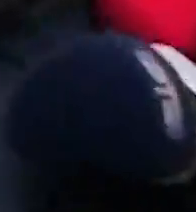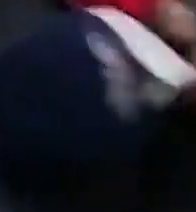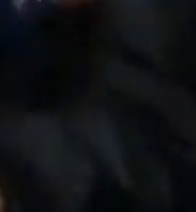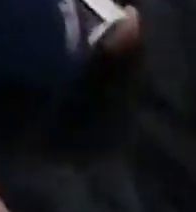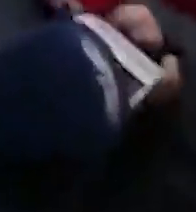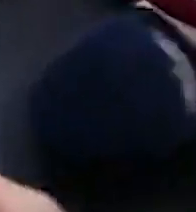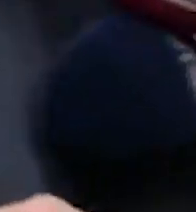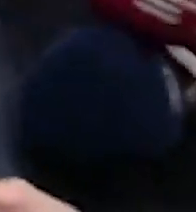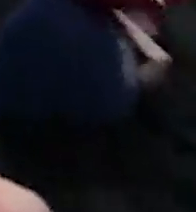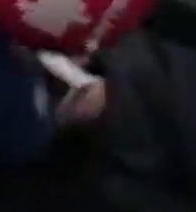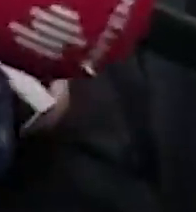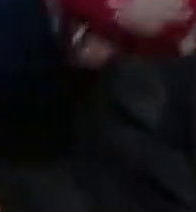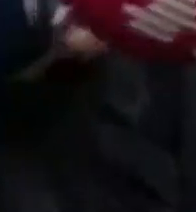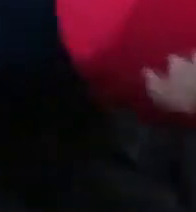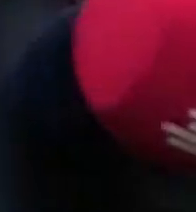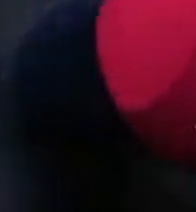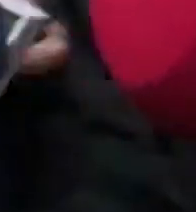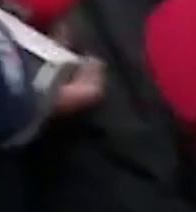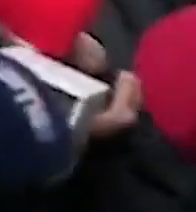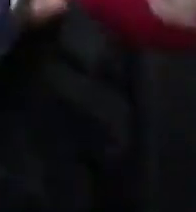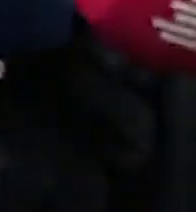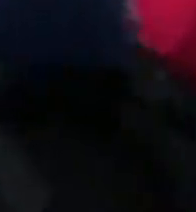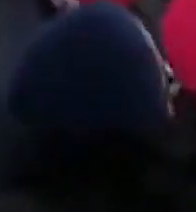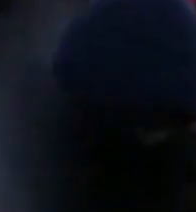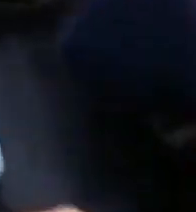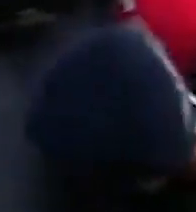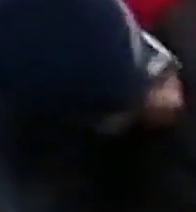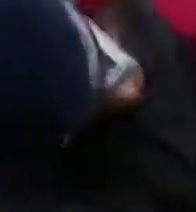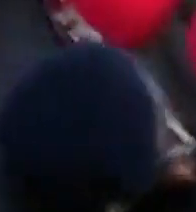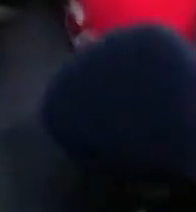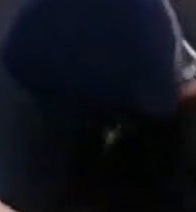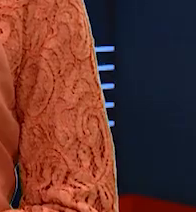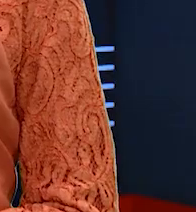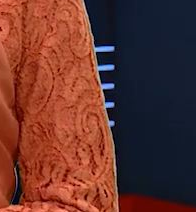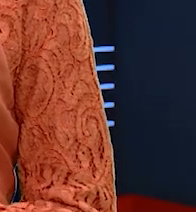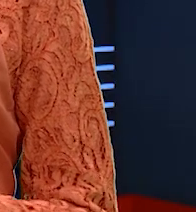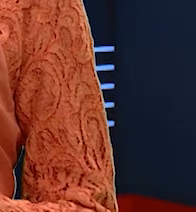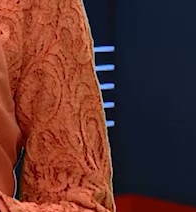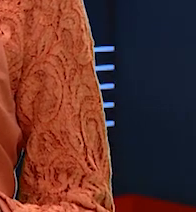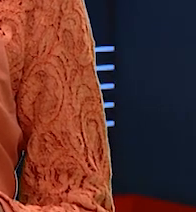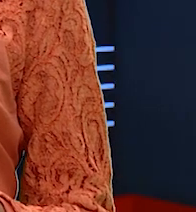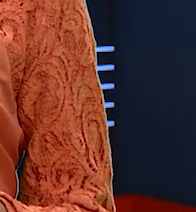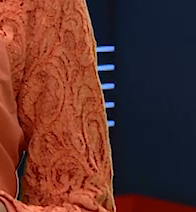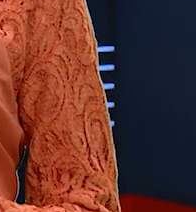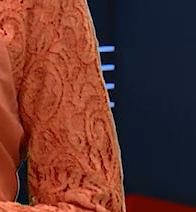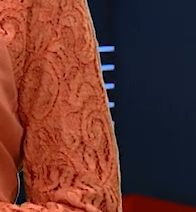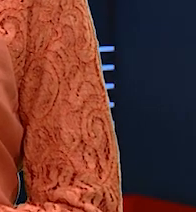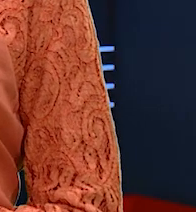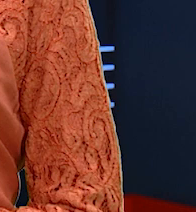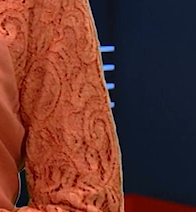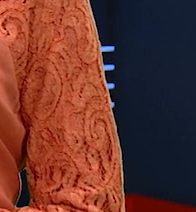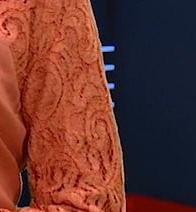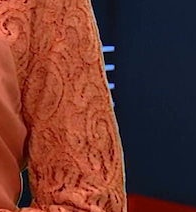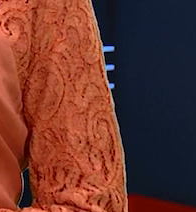não falei ajuste, eu falei as contas finais, a apreciação final, não é agora. O primeiro-ministro português afirmou